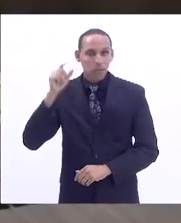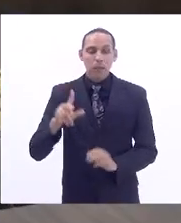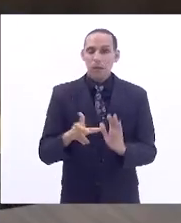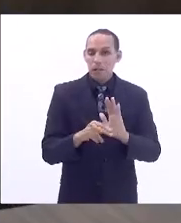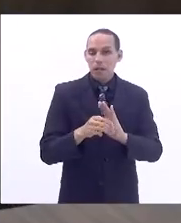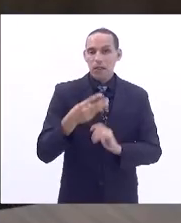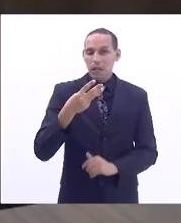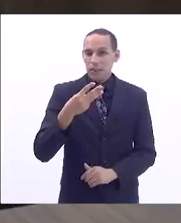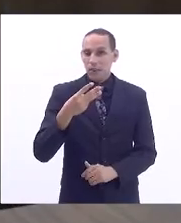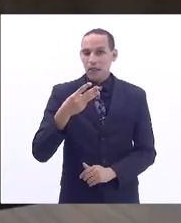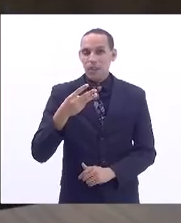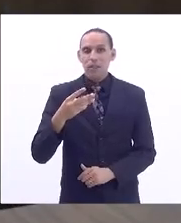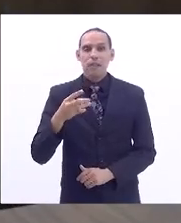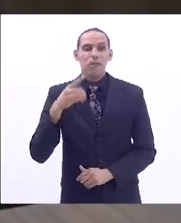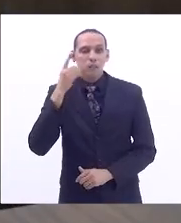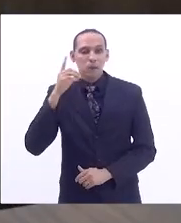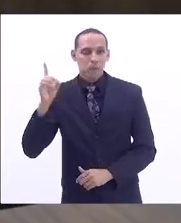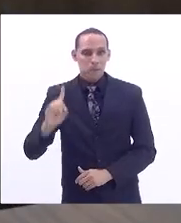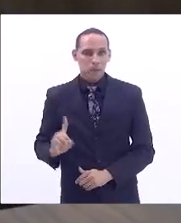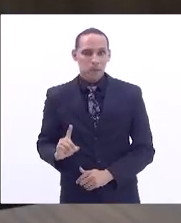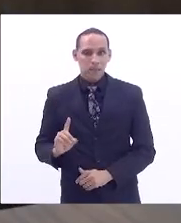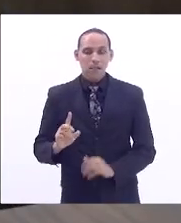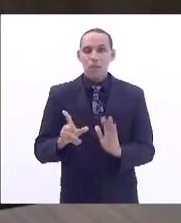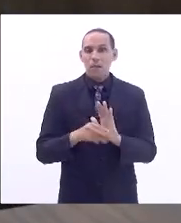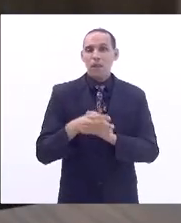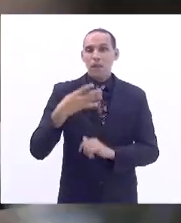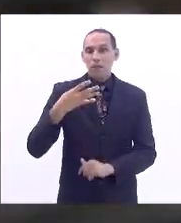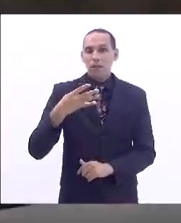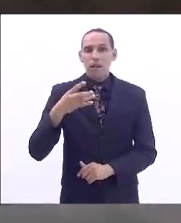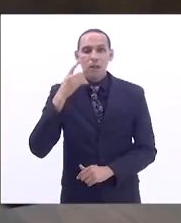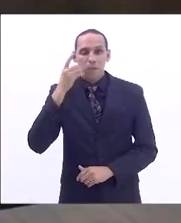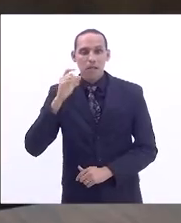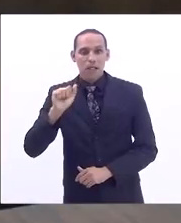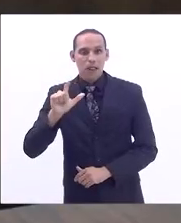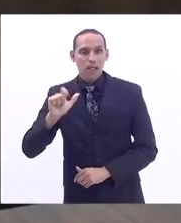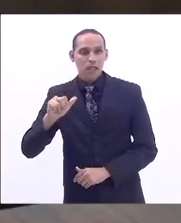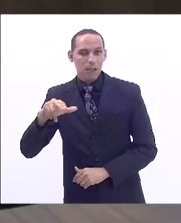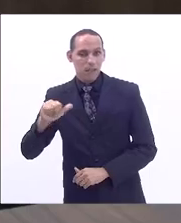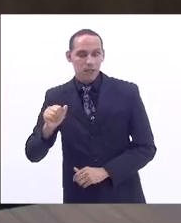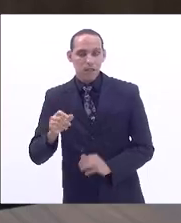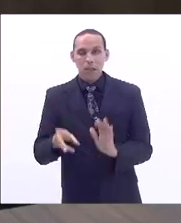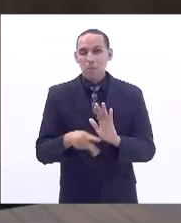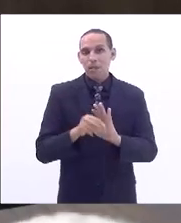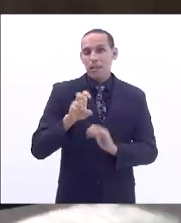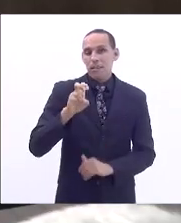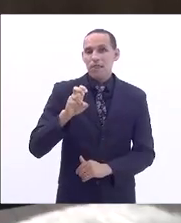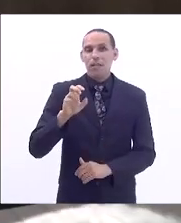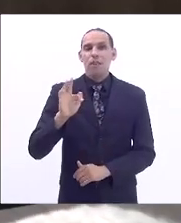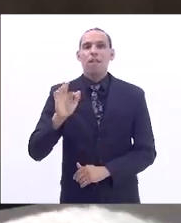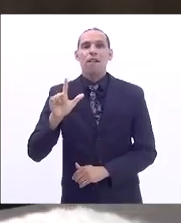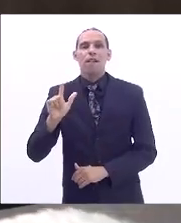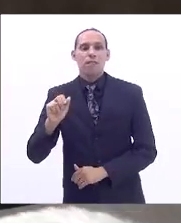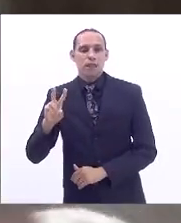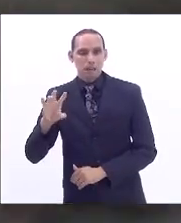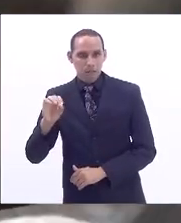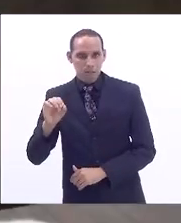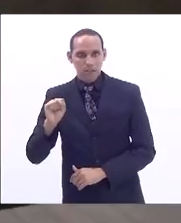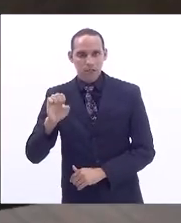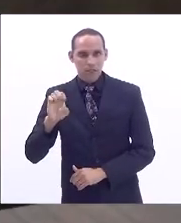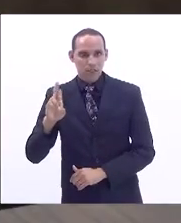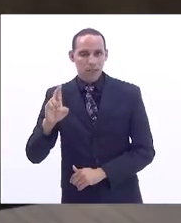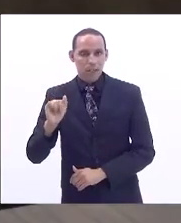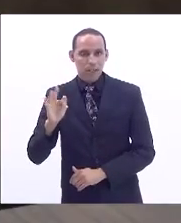emenda à três da Dani Monteiro quatro bala na passos e cinco do Flávio Serafim volta dizer eu tô